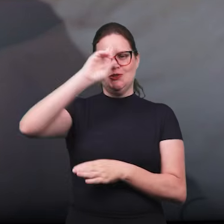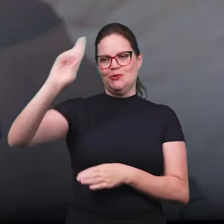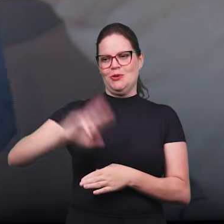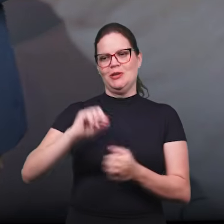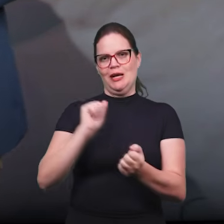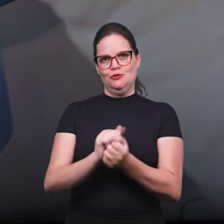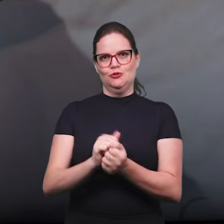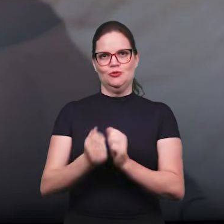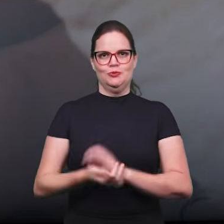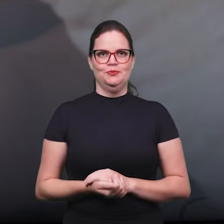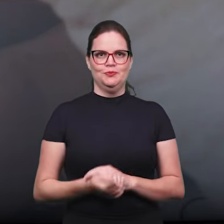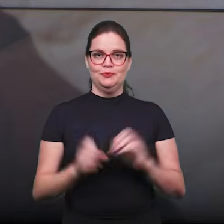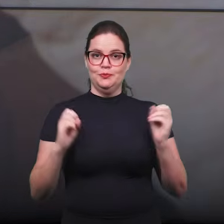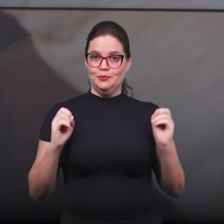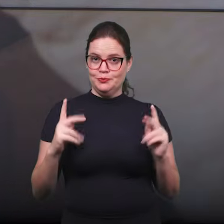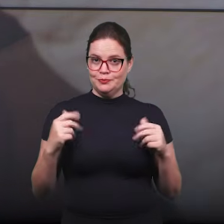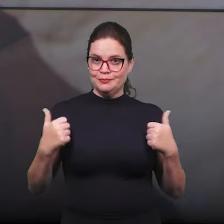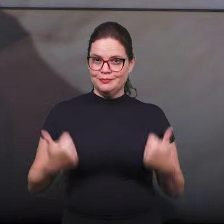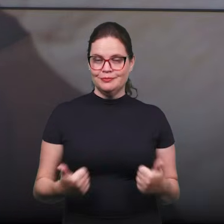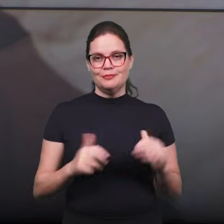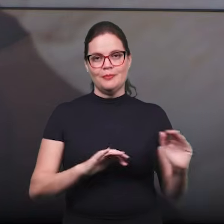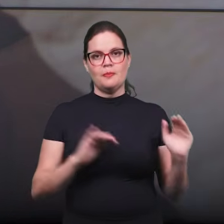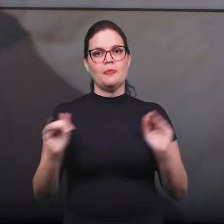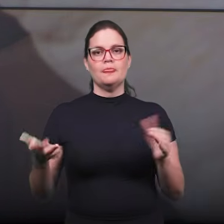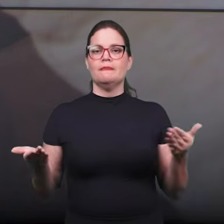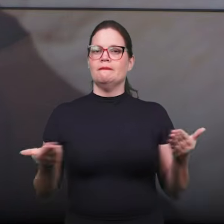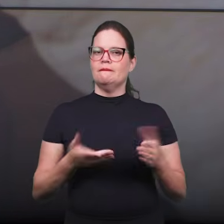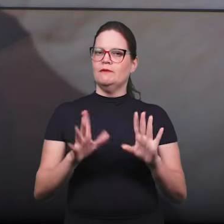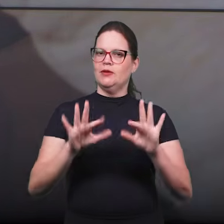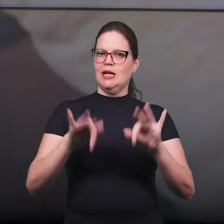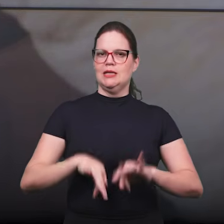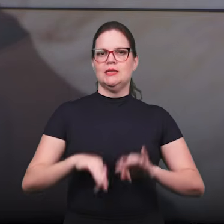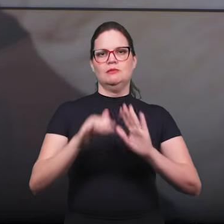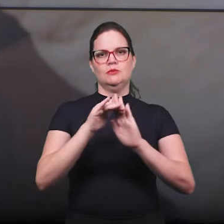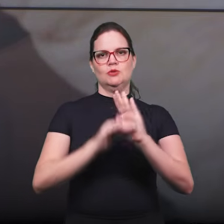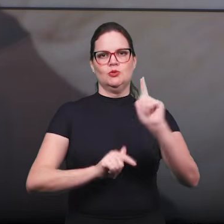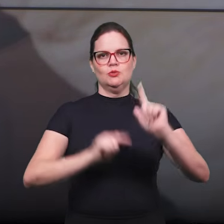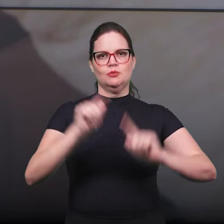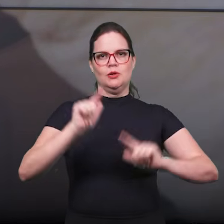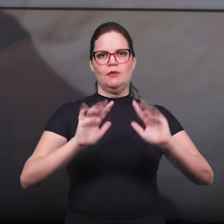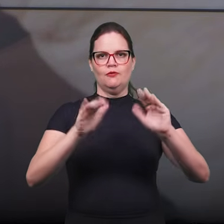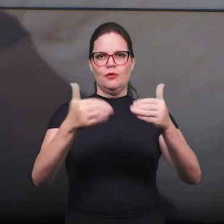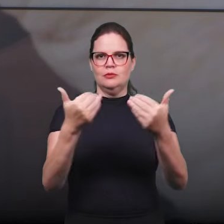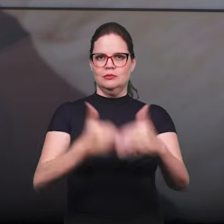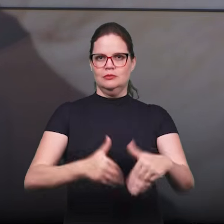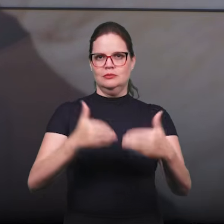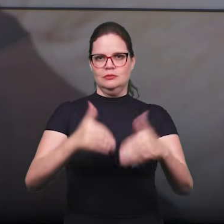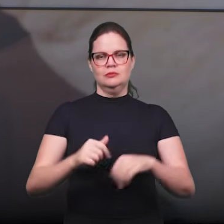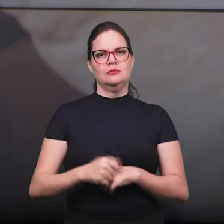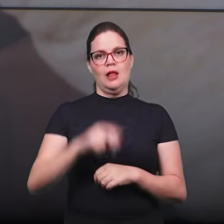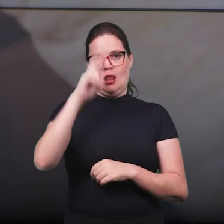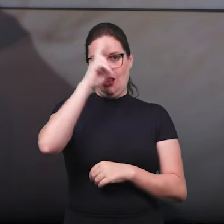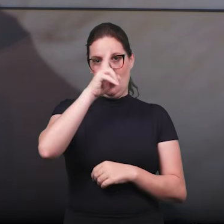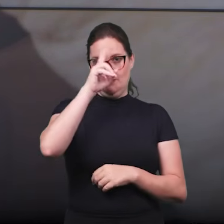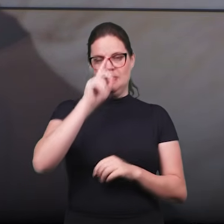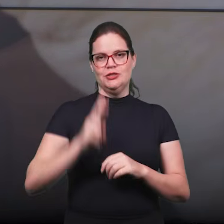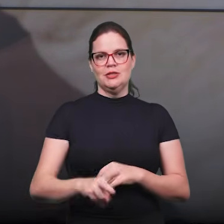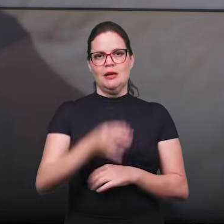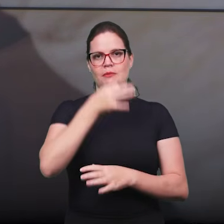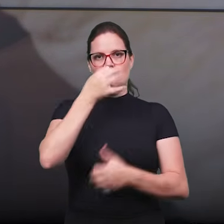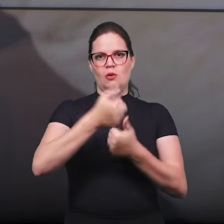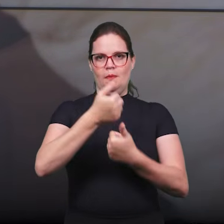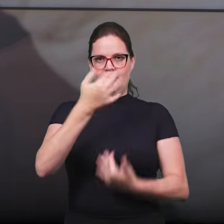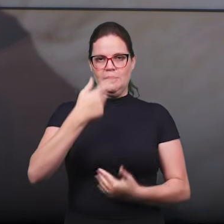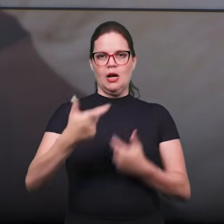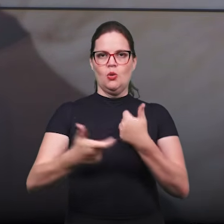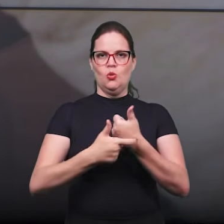nesse processo, tudo bem? Então, esse foi o programa Foco nos Concursos de hoje. Não deixe de